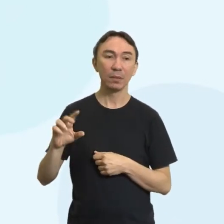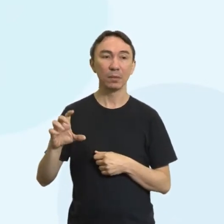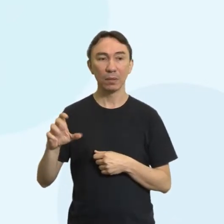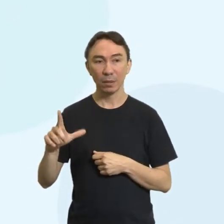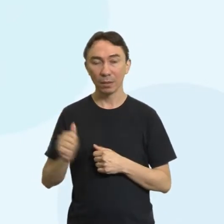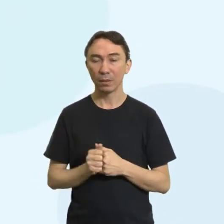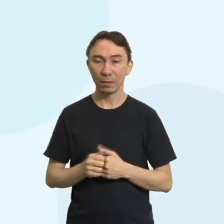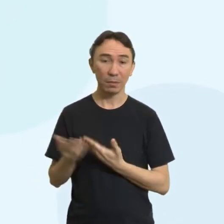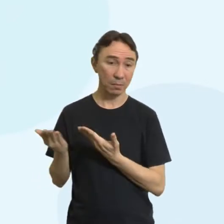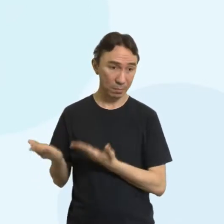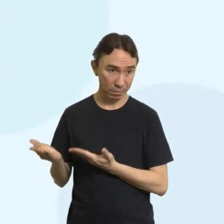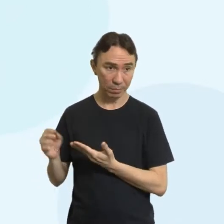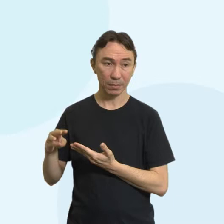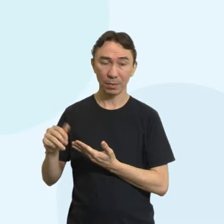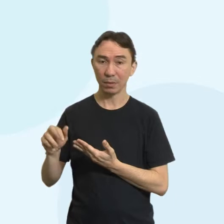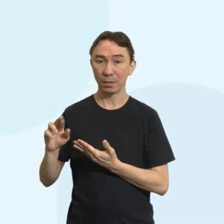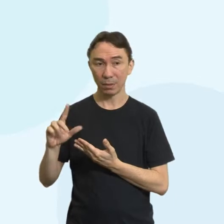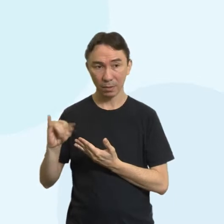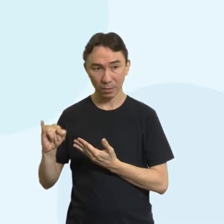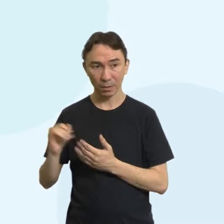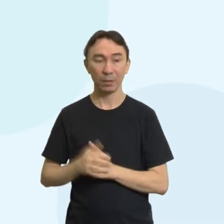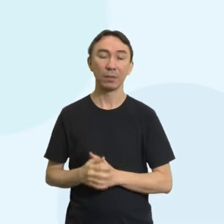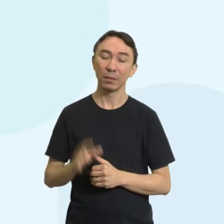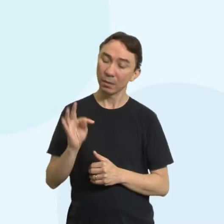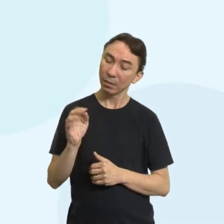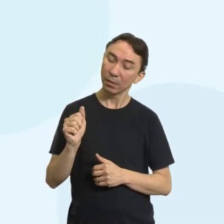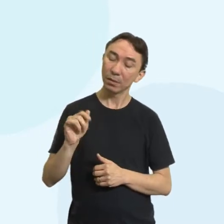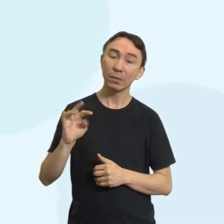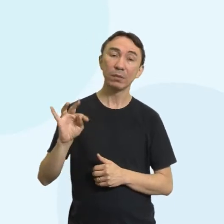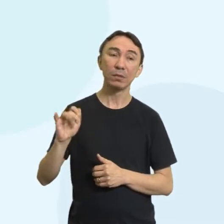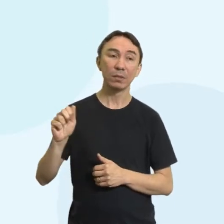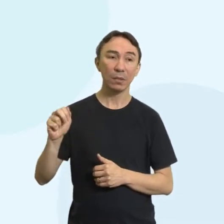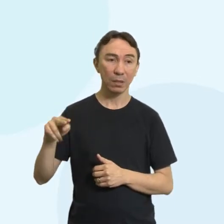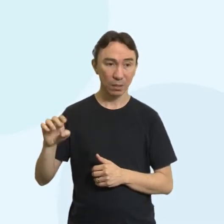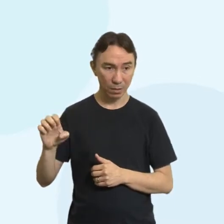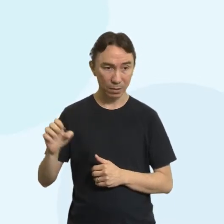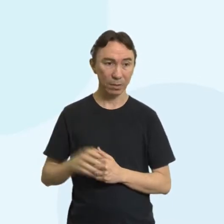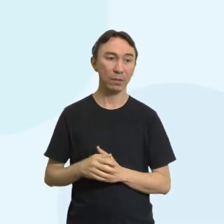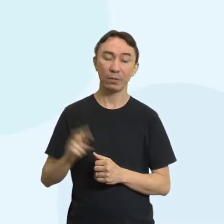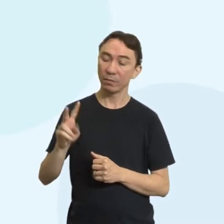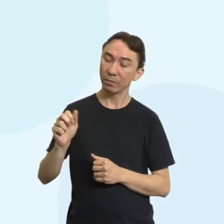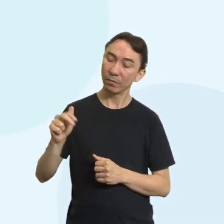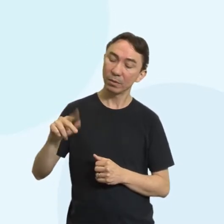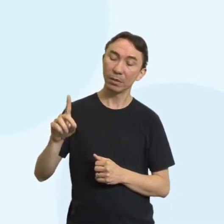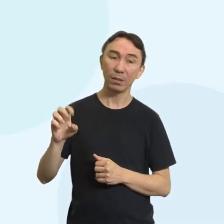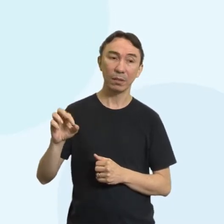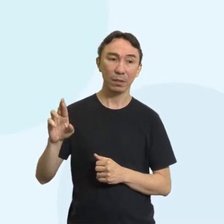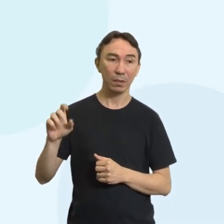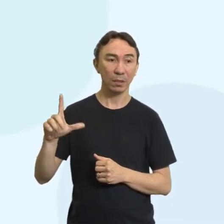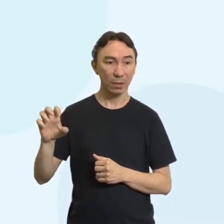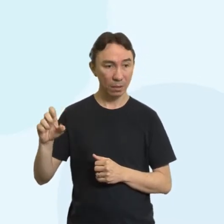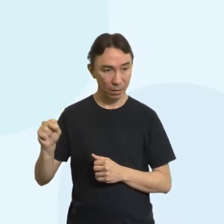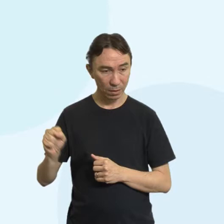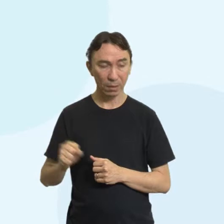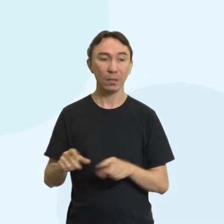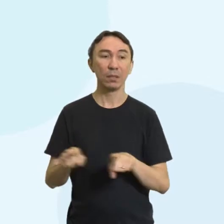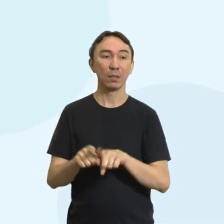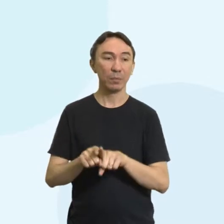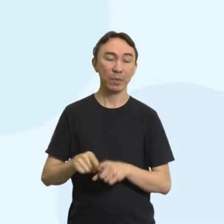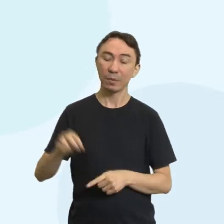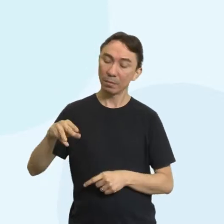Marli Silvana, que está aqui com a gente hoje na moderação, professora Tatiane, professor Vanderlei e professor Marcos